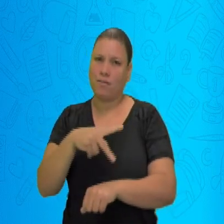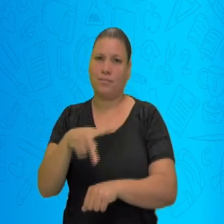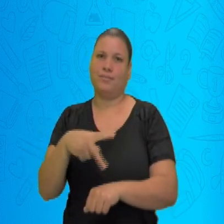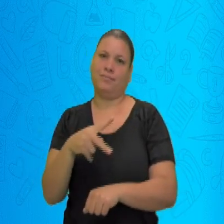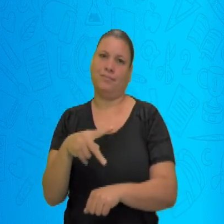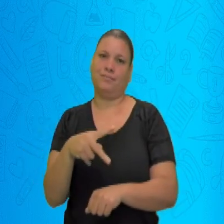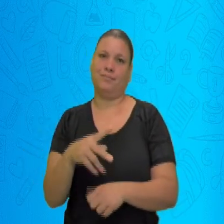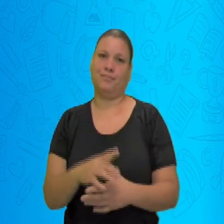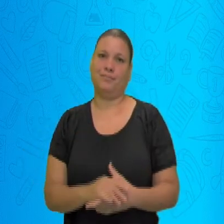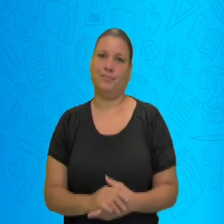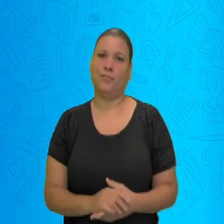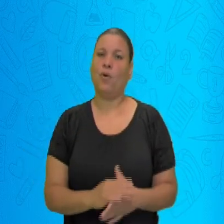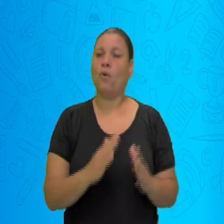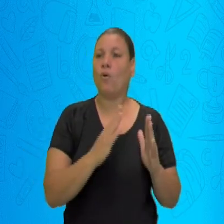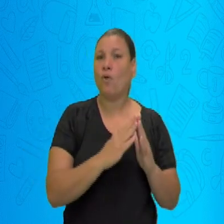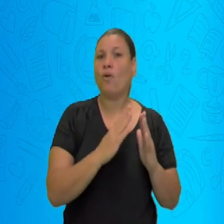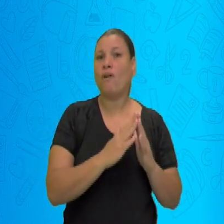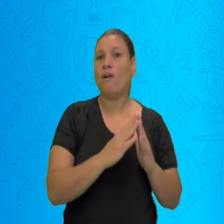Já